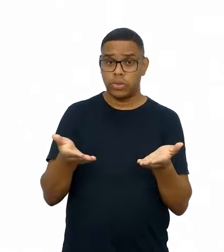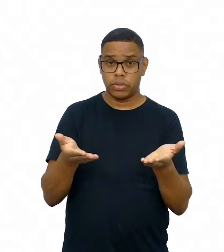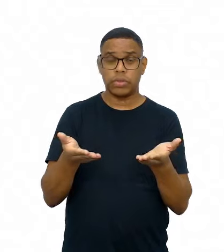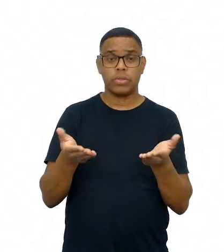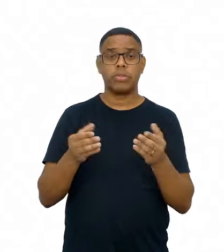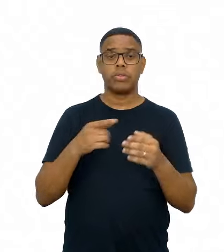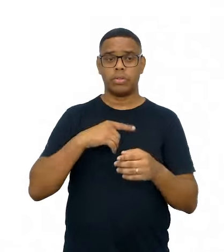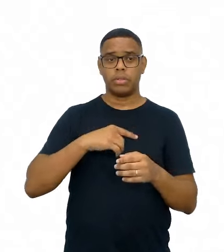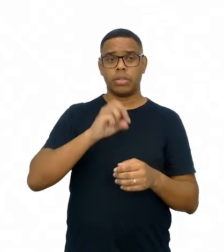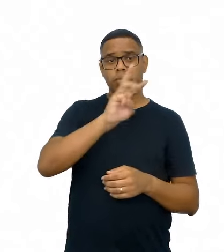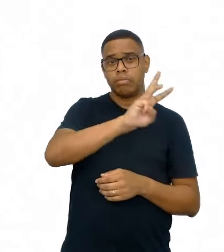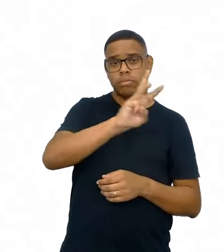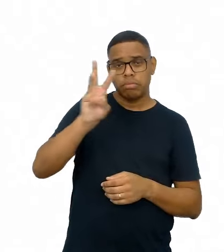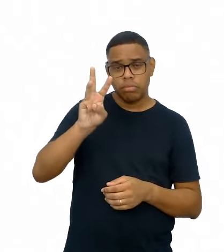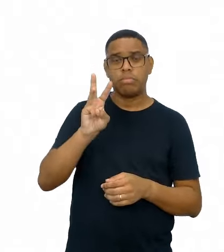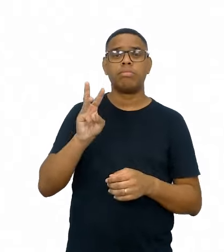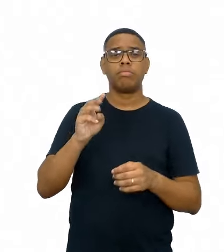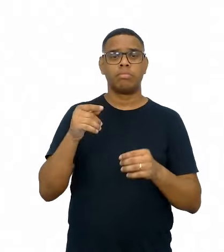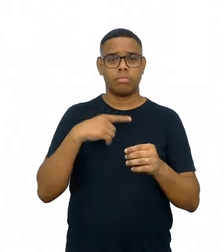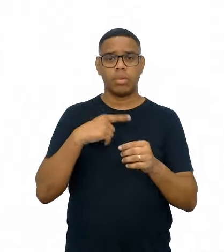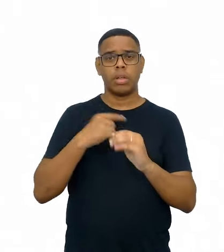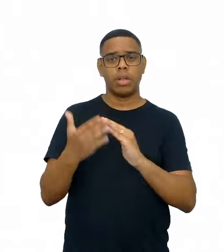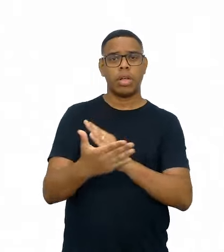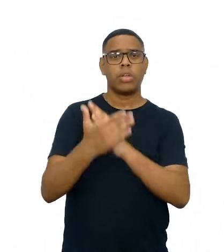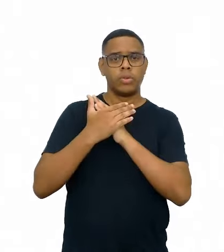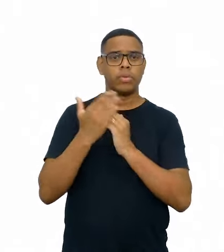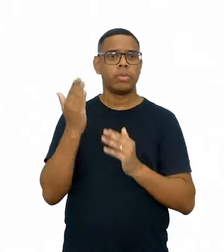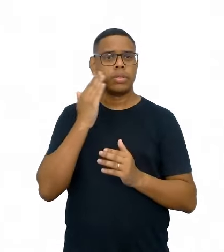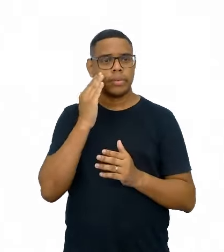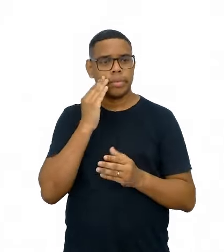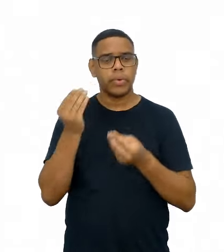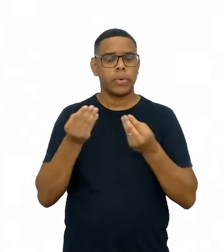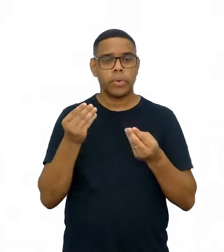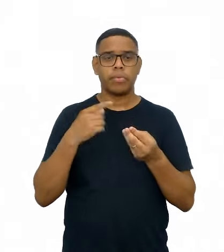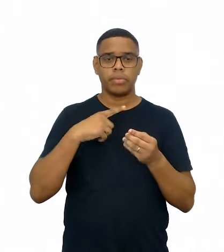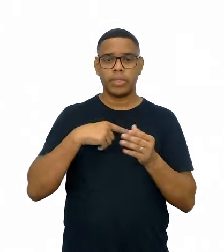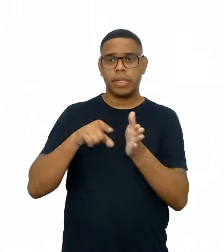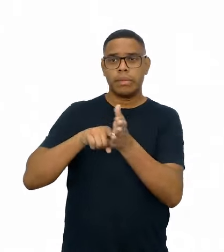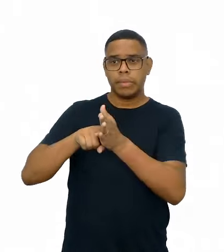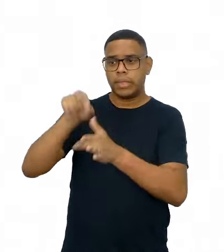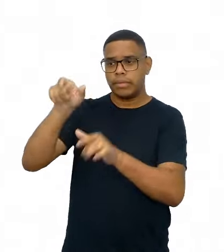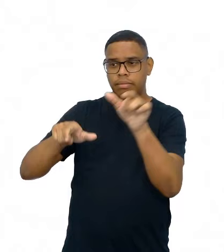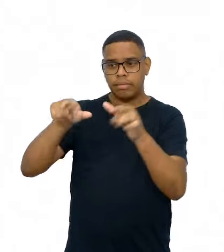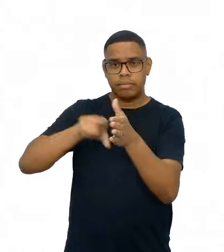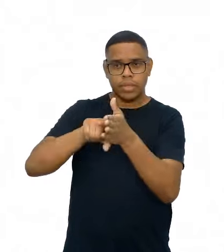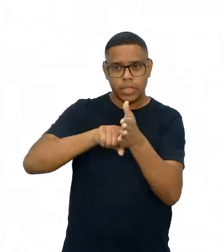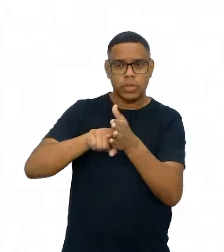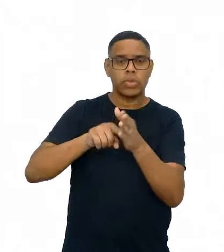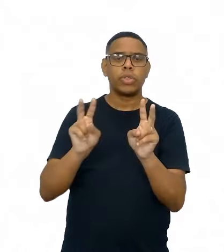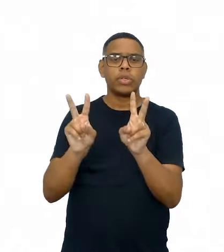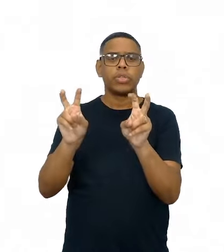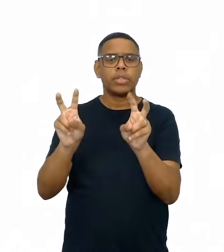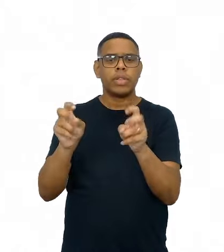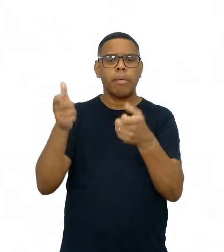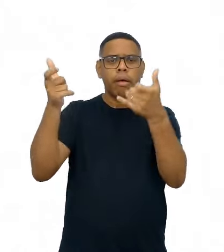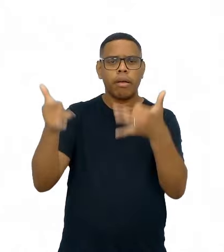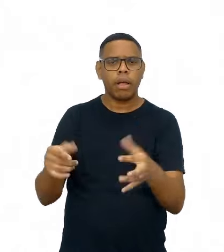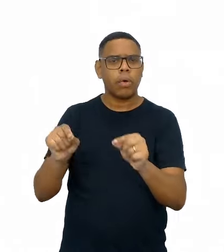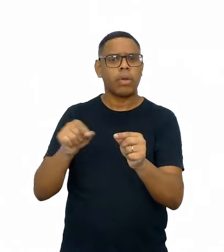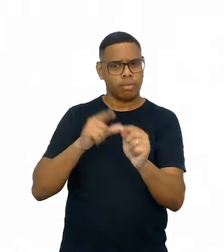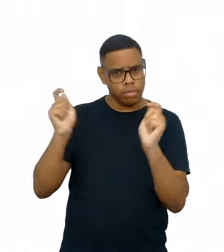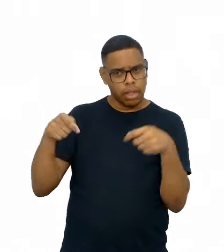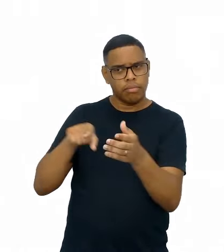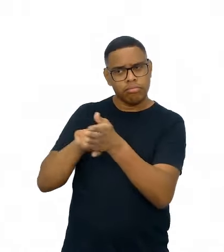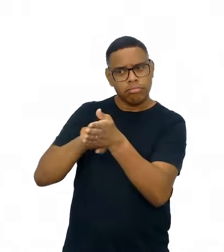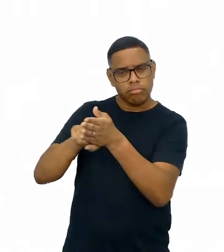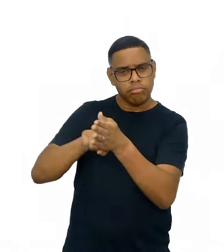pesquisadores têm a dizer sobre um assunto específico. A leitura aí de texto expositivo, de